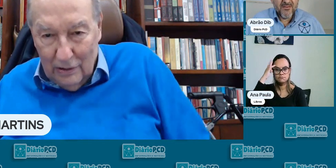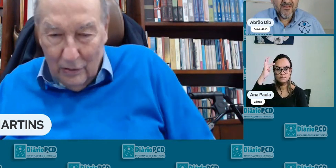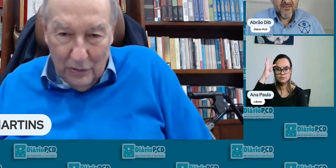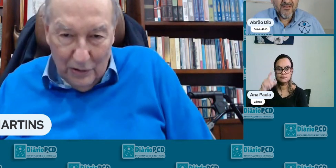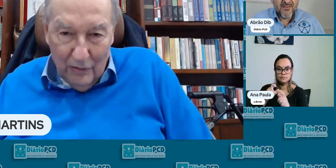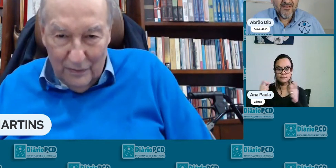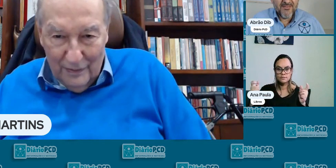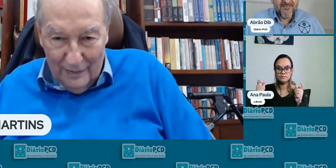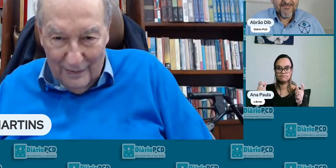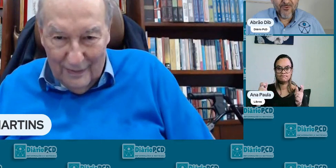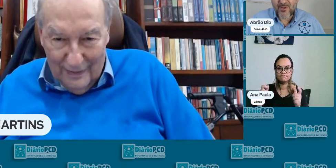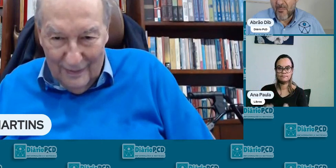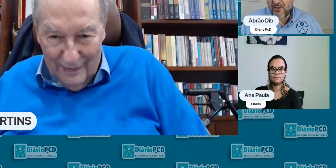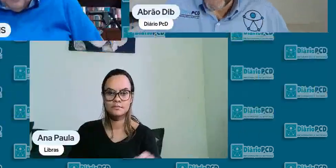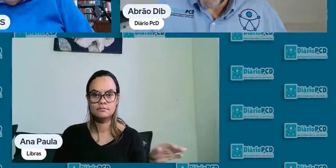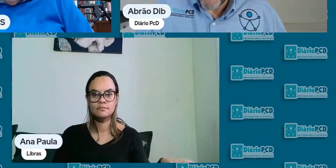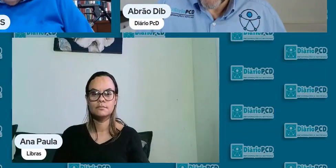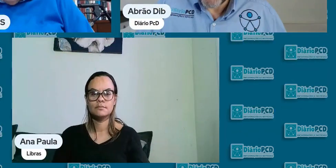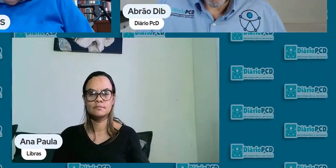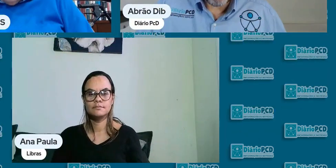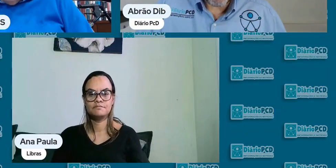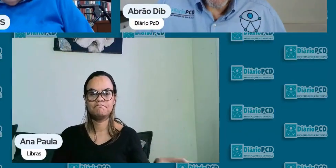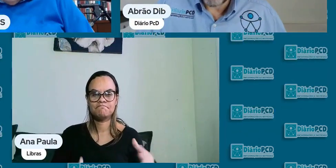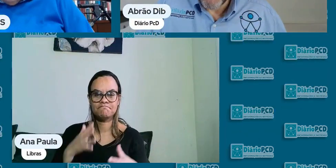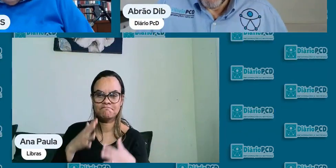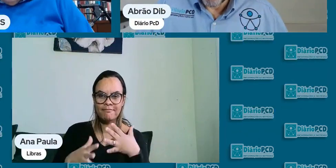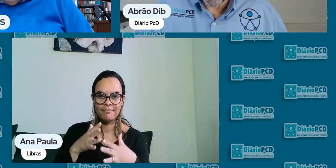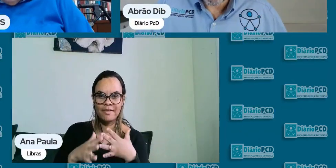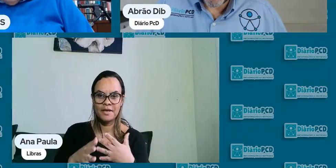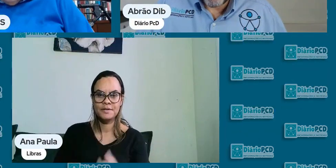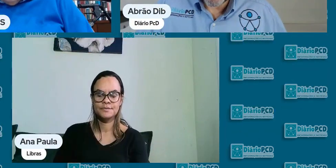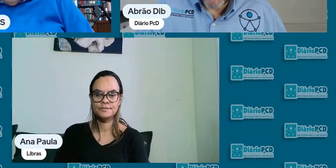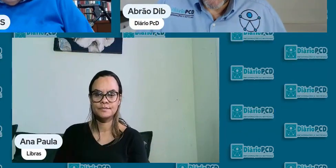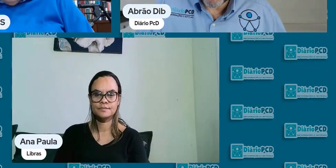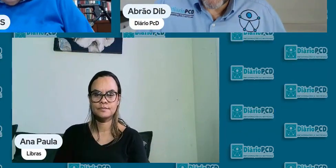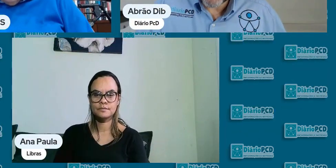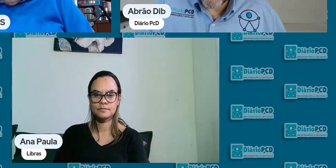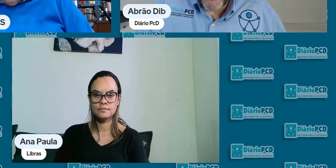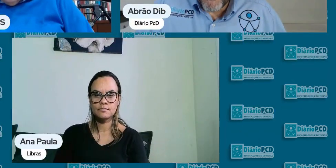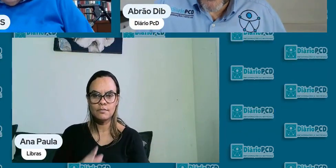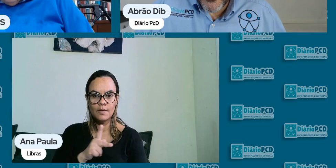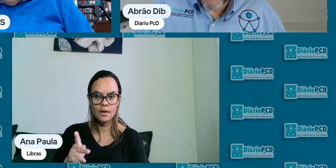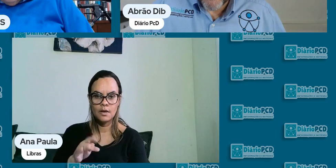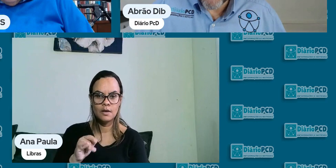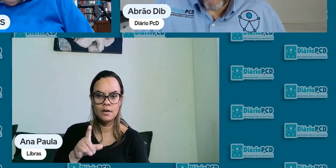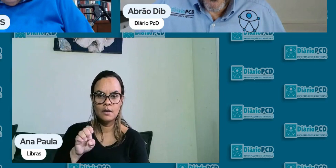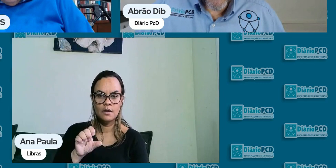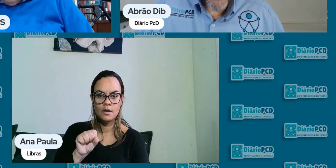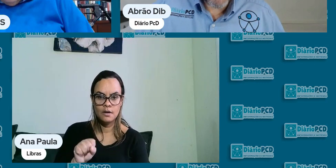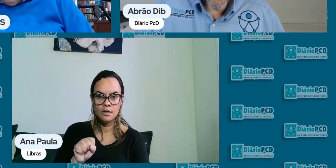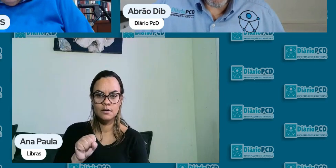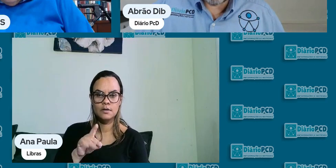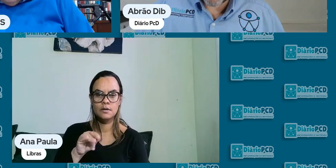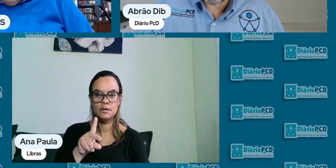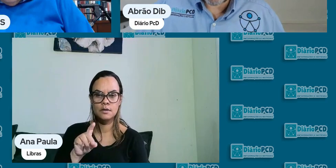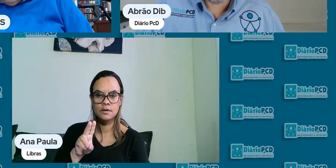tamanho da instituição. O tamanho da encrenca que vem por aí. Professor Ives Gander da Silva